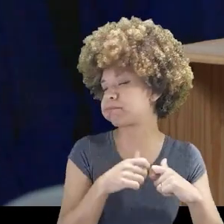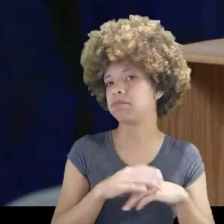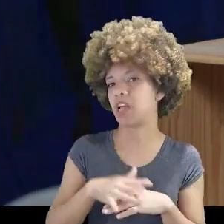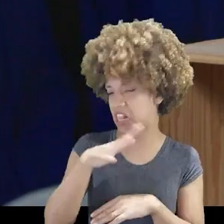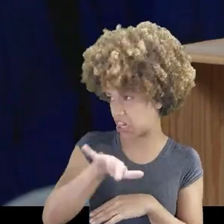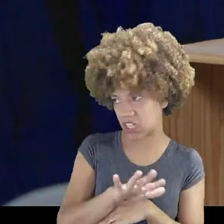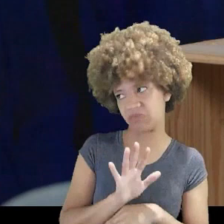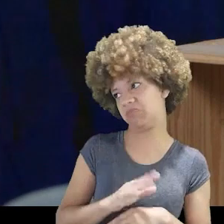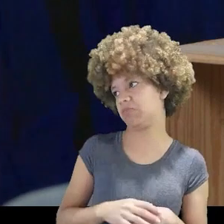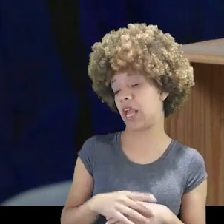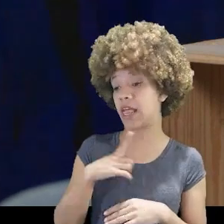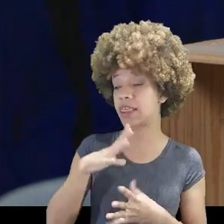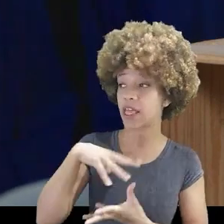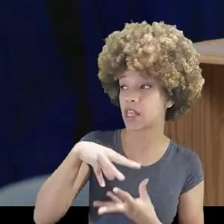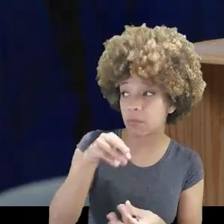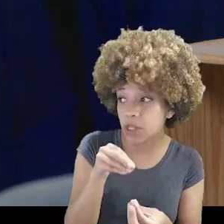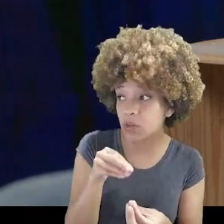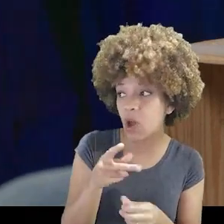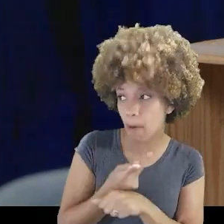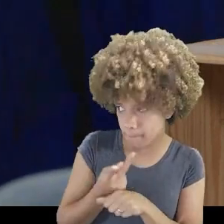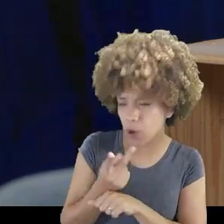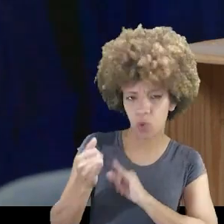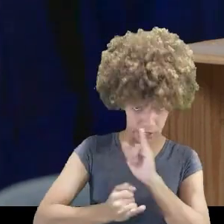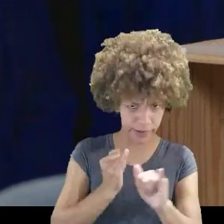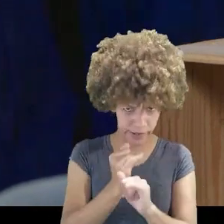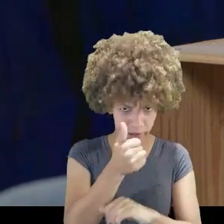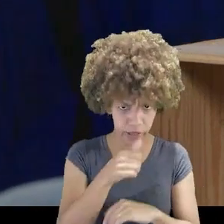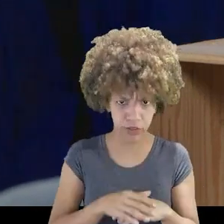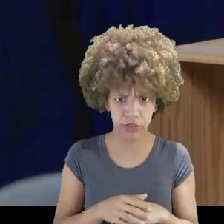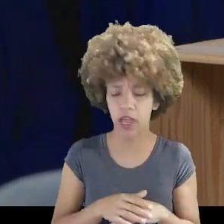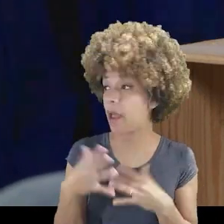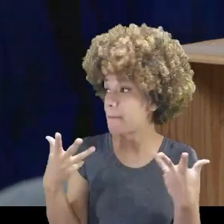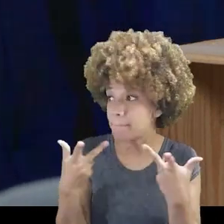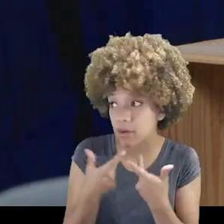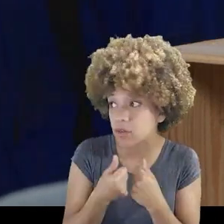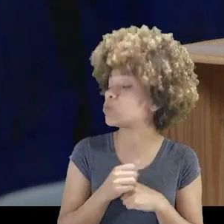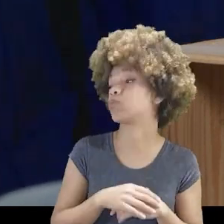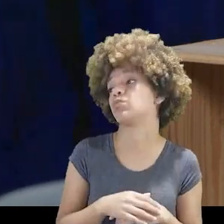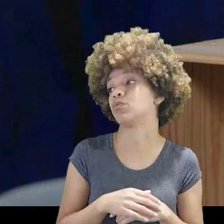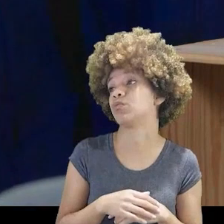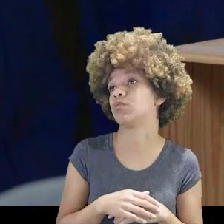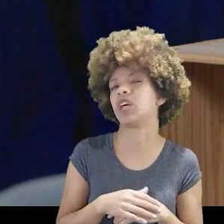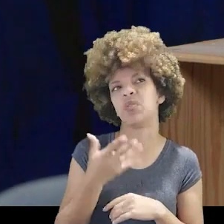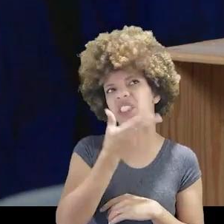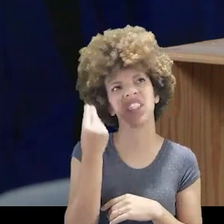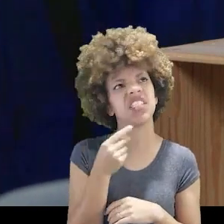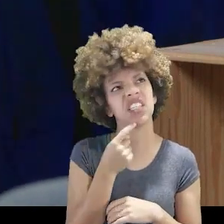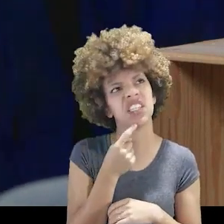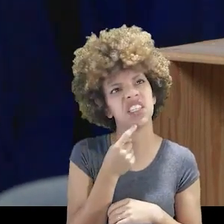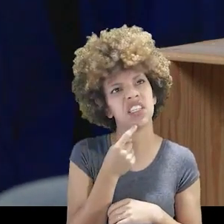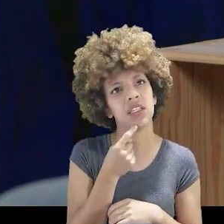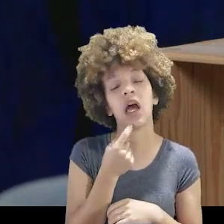dessa zona toda existem espíritos procure na internet tá são lindos e vai ter que se